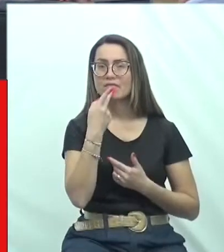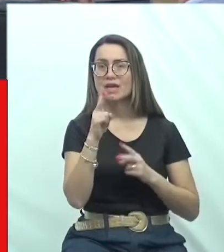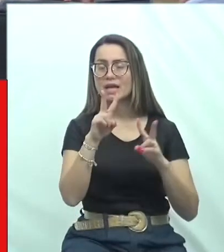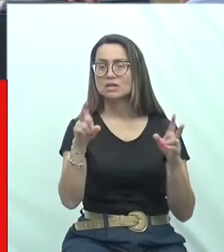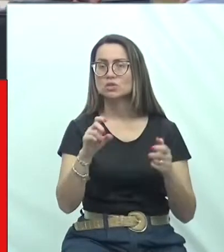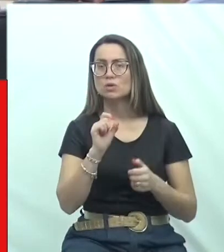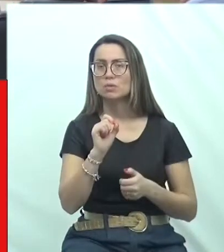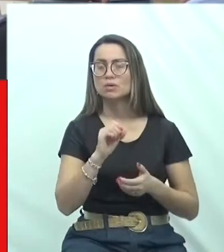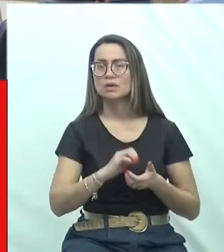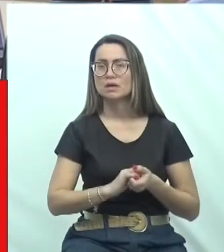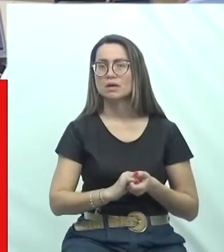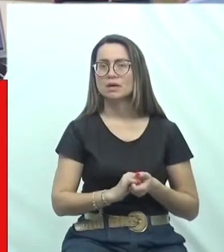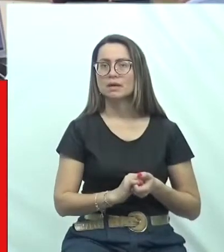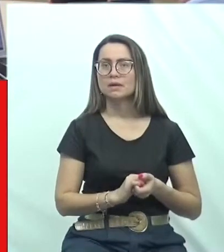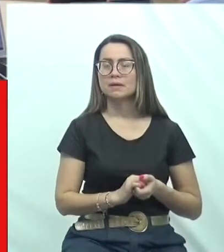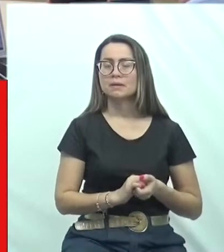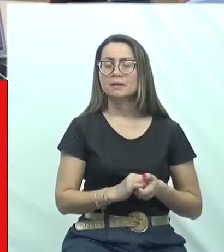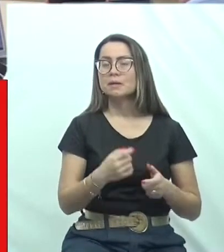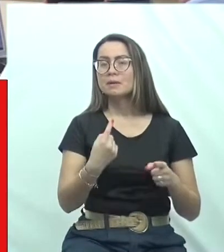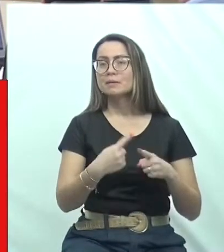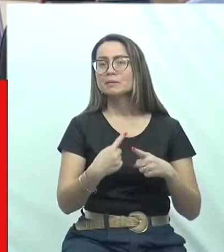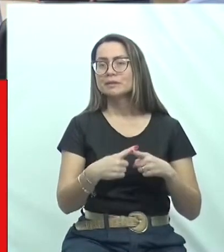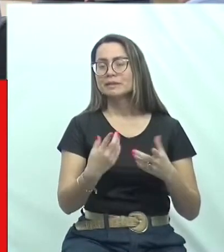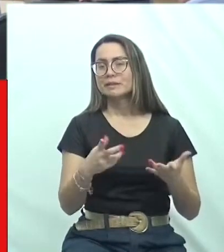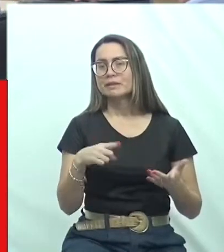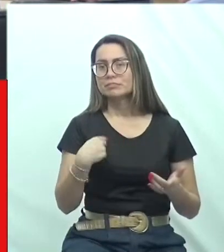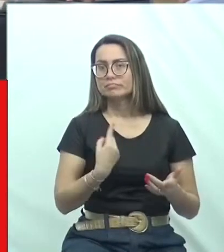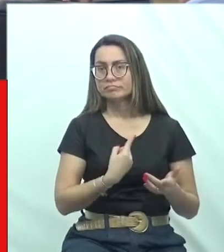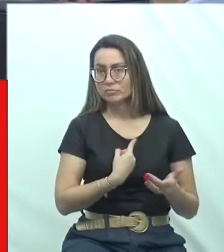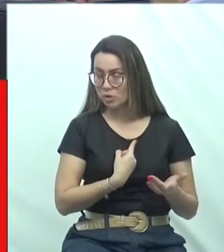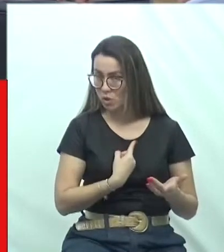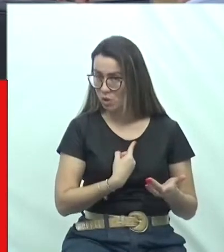não, senhora presidente, nós